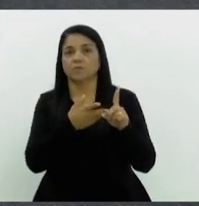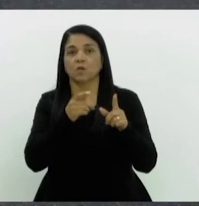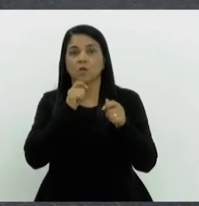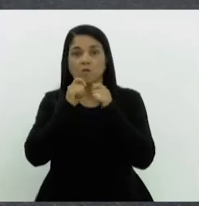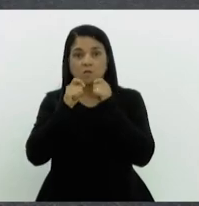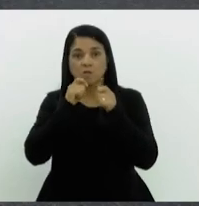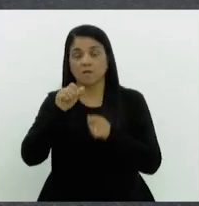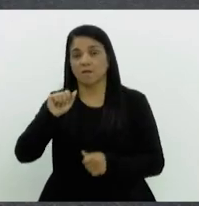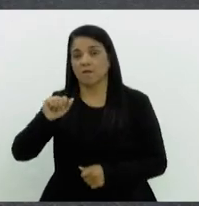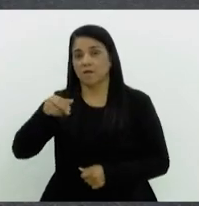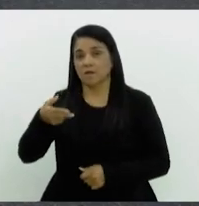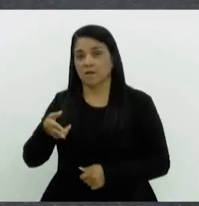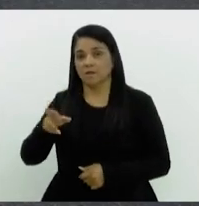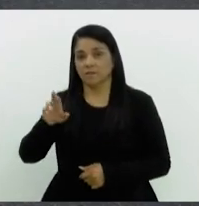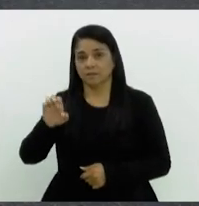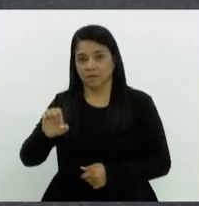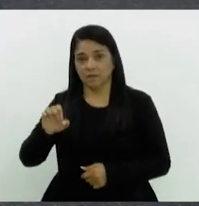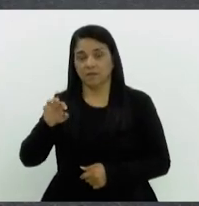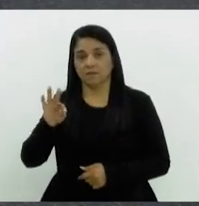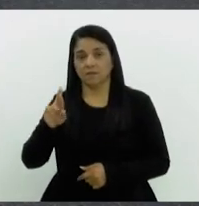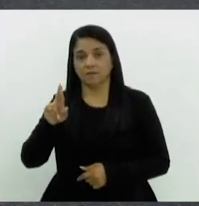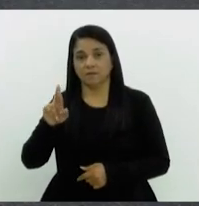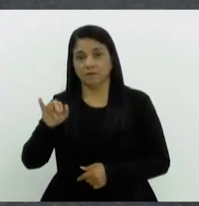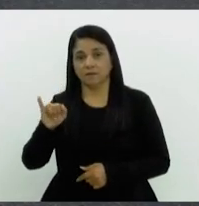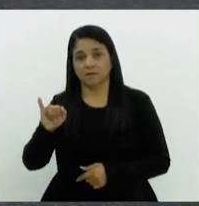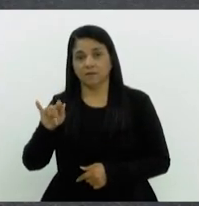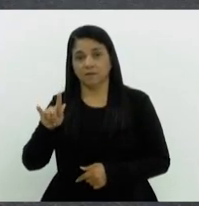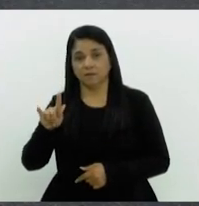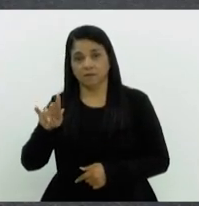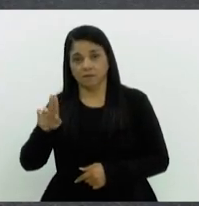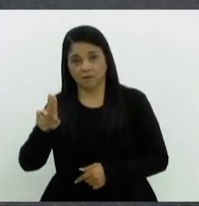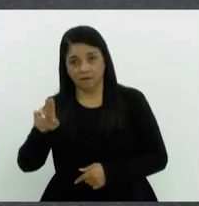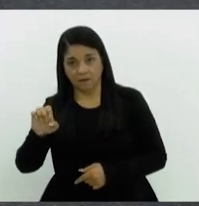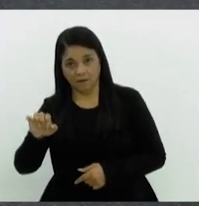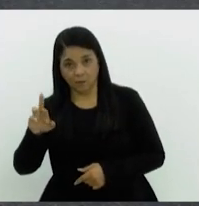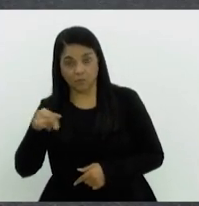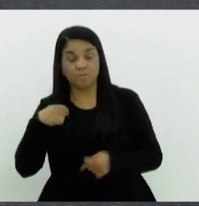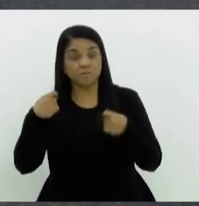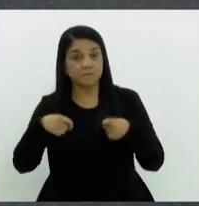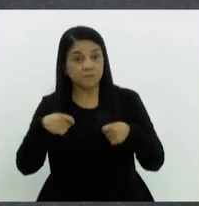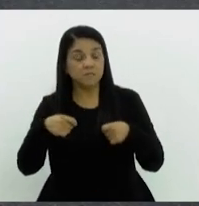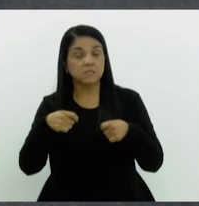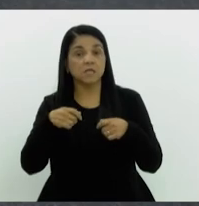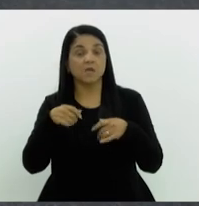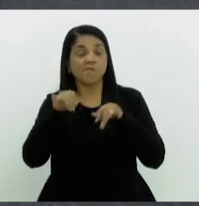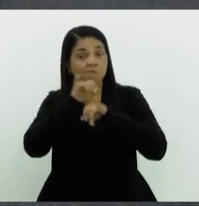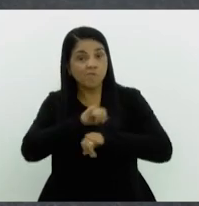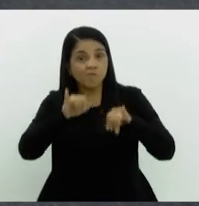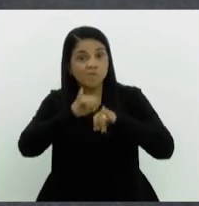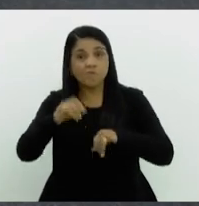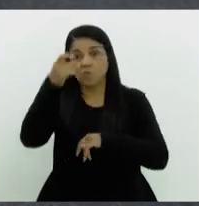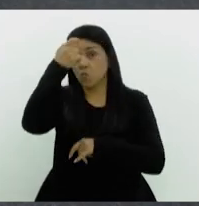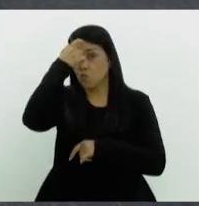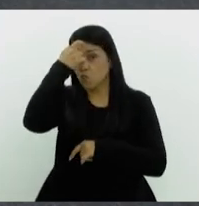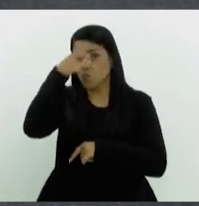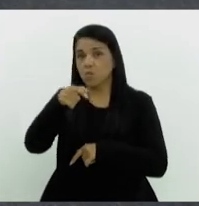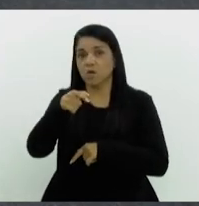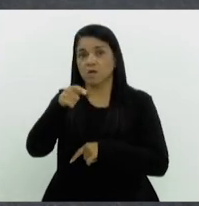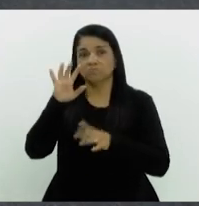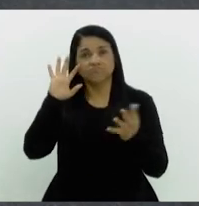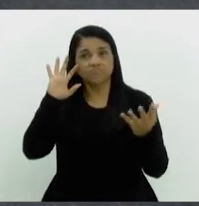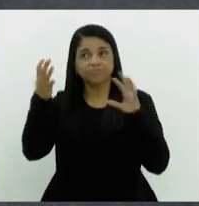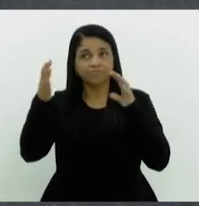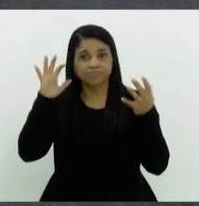André Trigueiro, o que a gente está dizendo é que tem que cair a ficha da questão climática e ambiental, né?